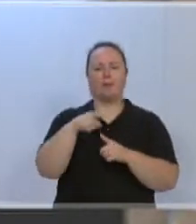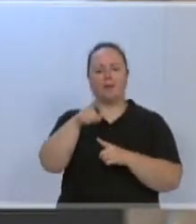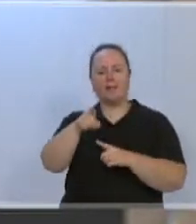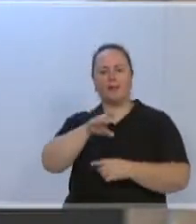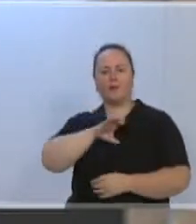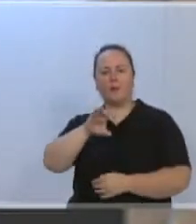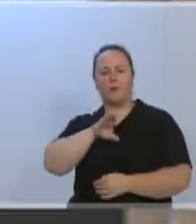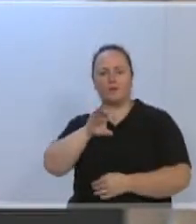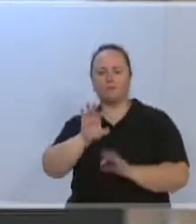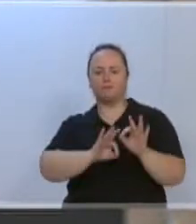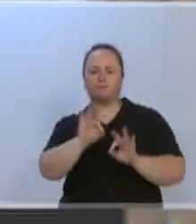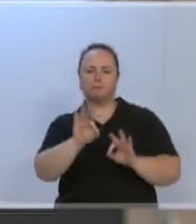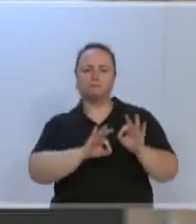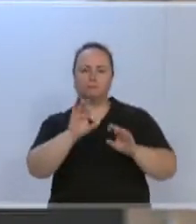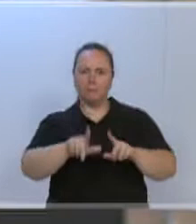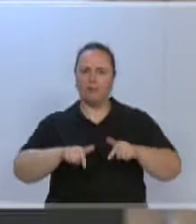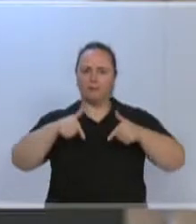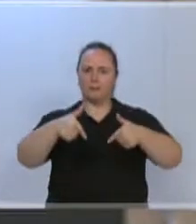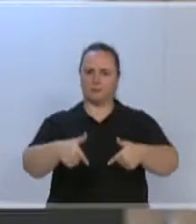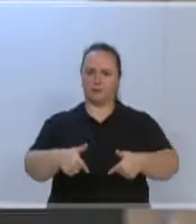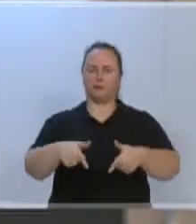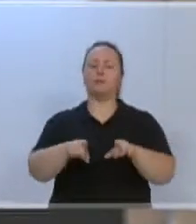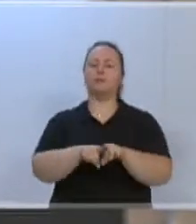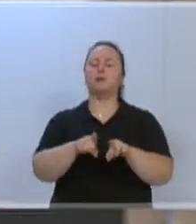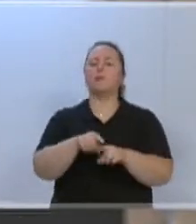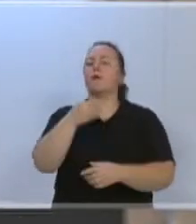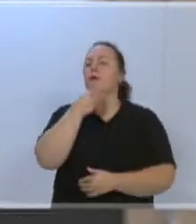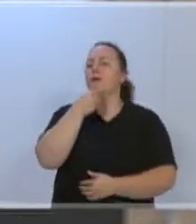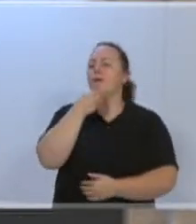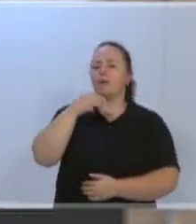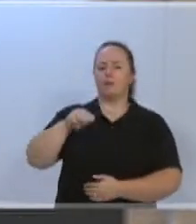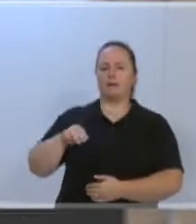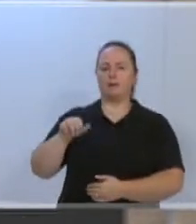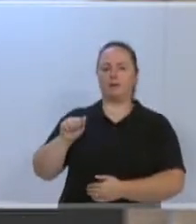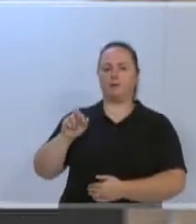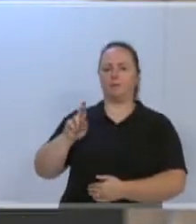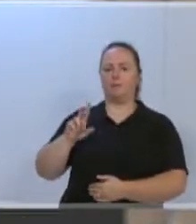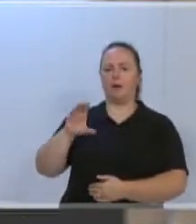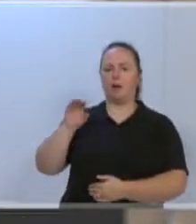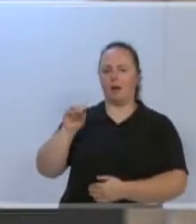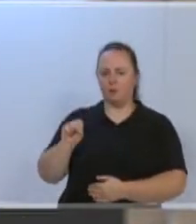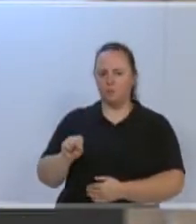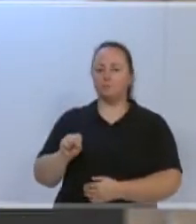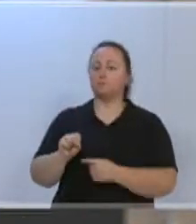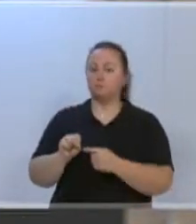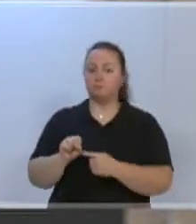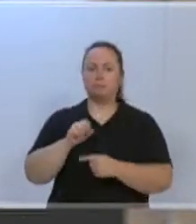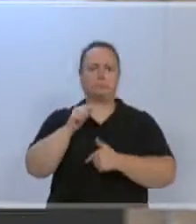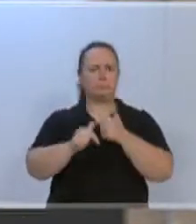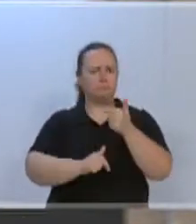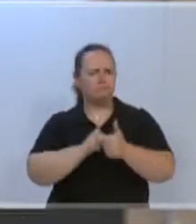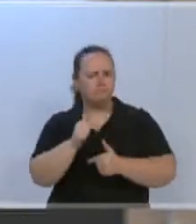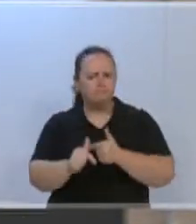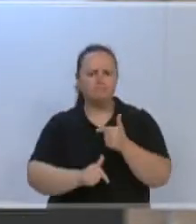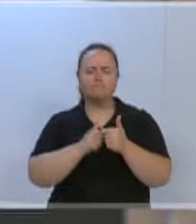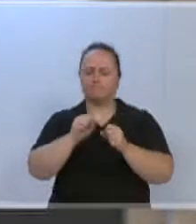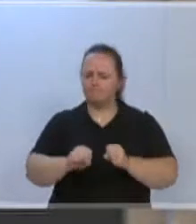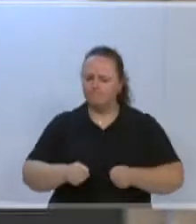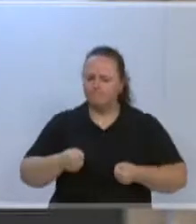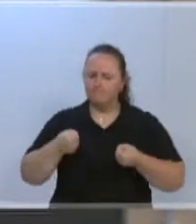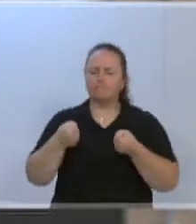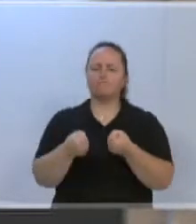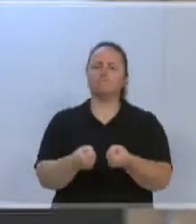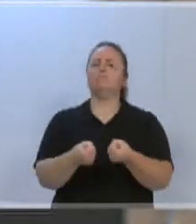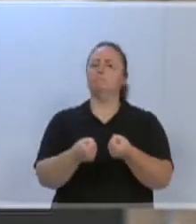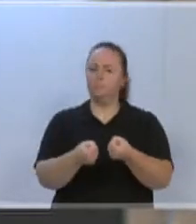comanda em o senhor marcos blumenschein da t systems que tem trabalhado de forma bastante